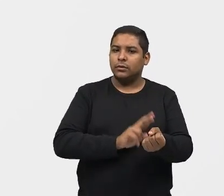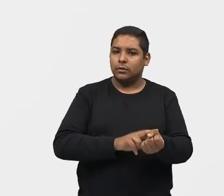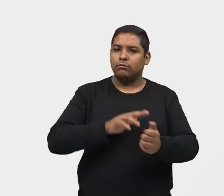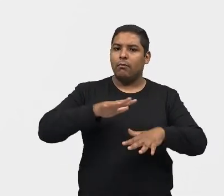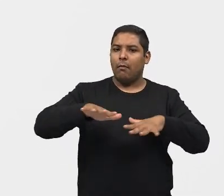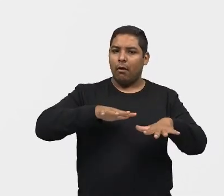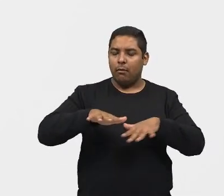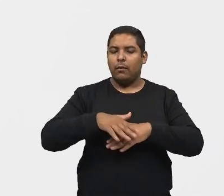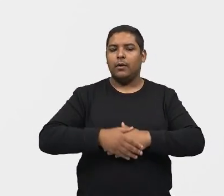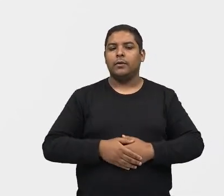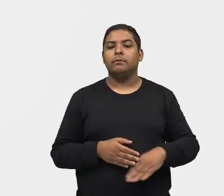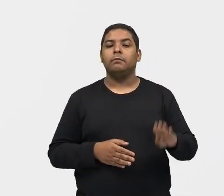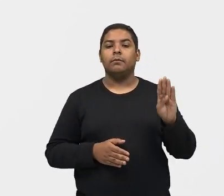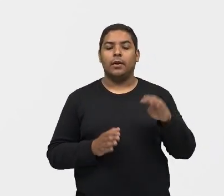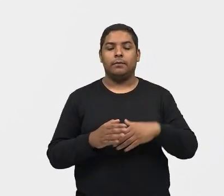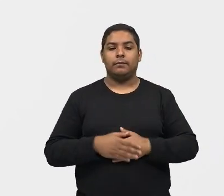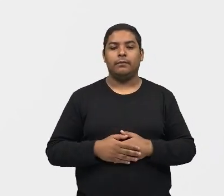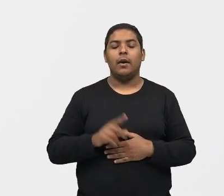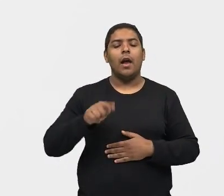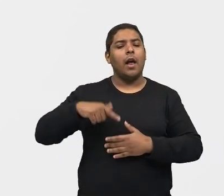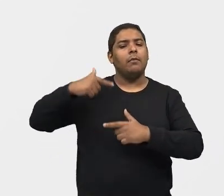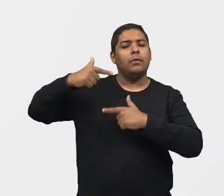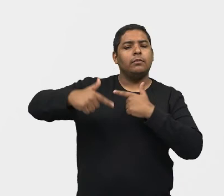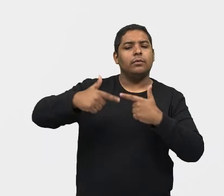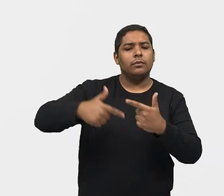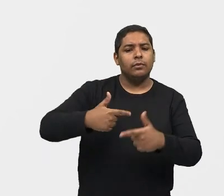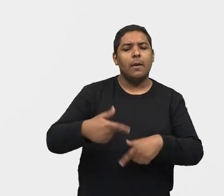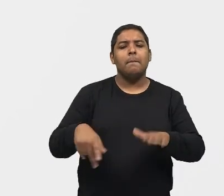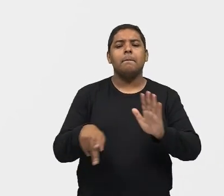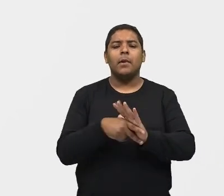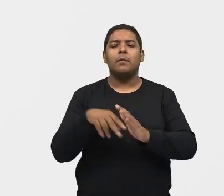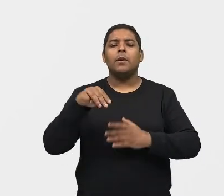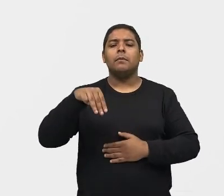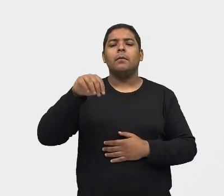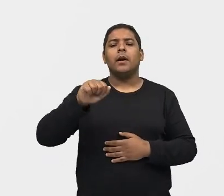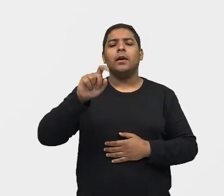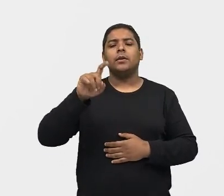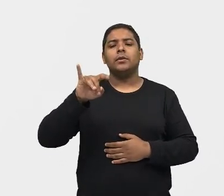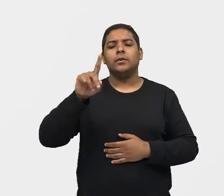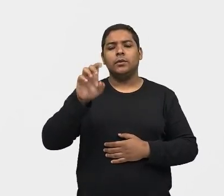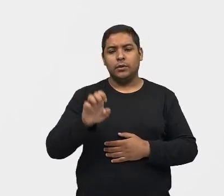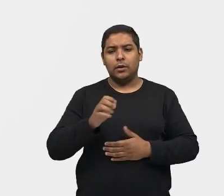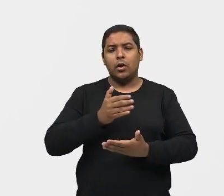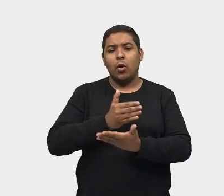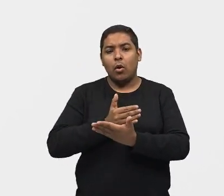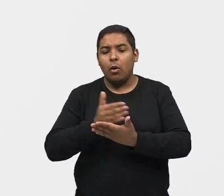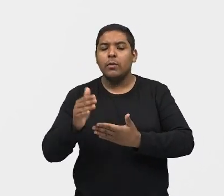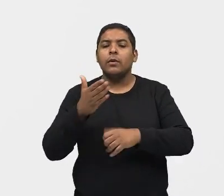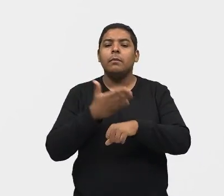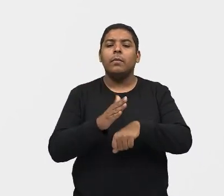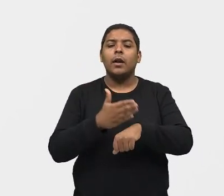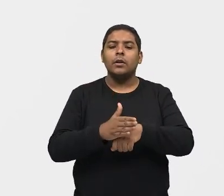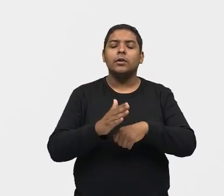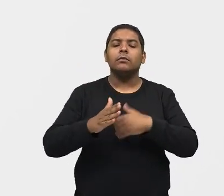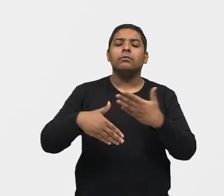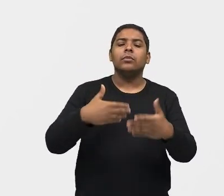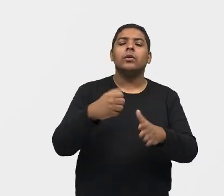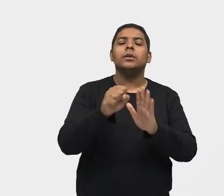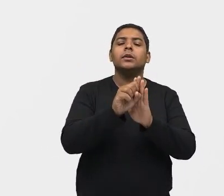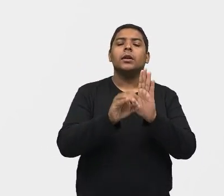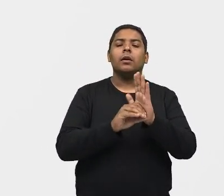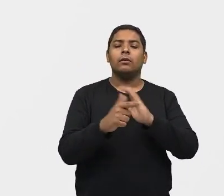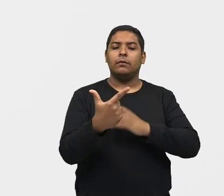ritmada. B, é uma herança do maxixe e começou a ser praticada a partir do século